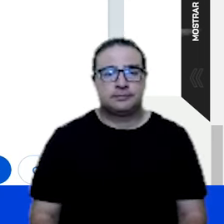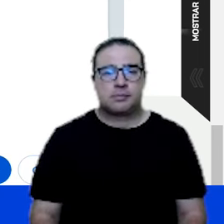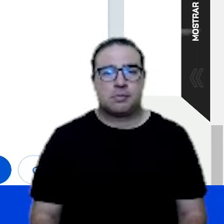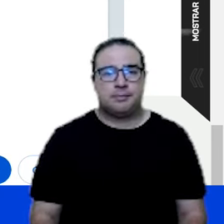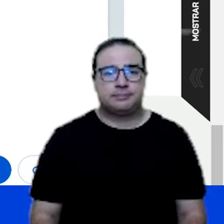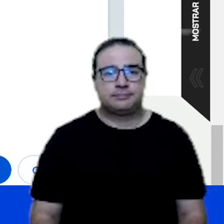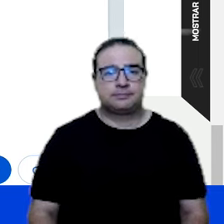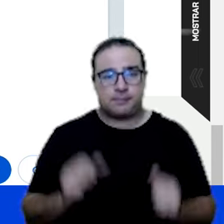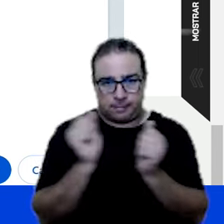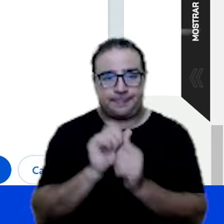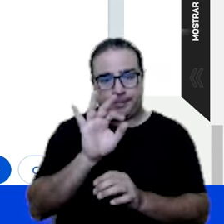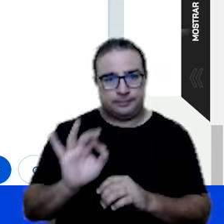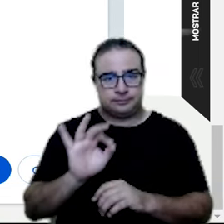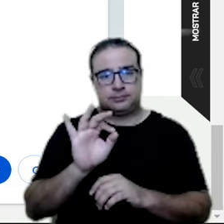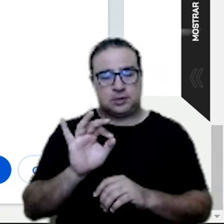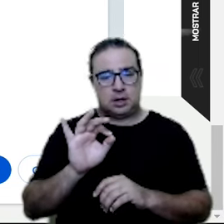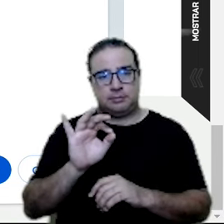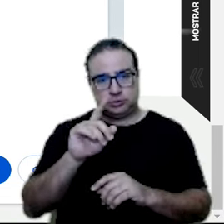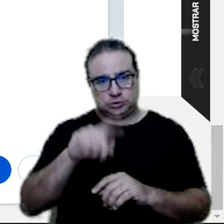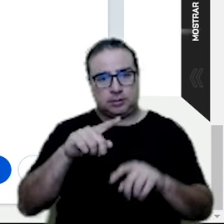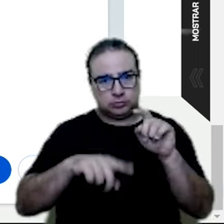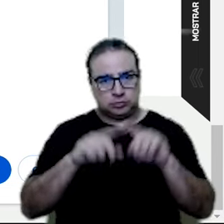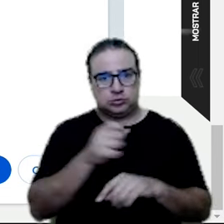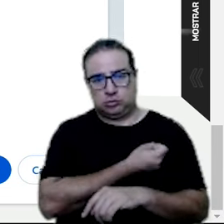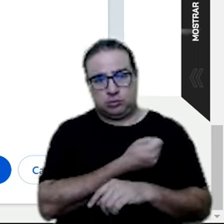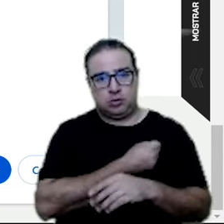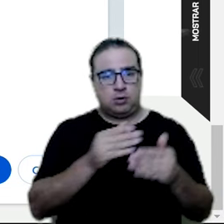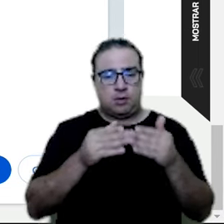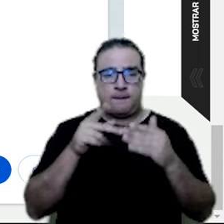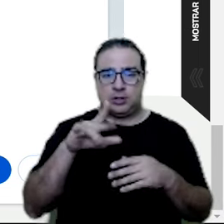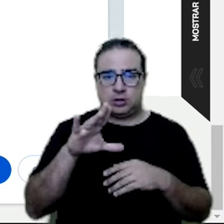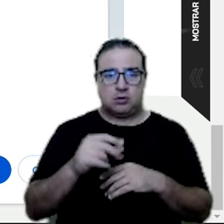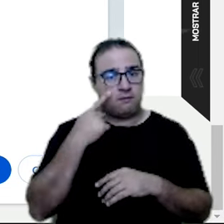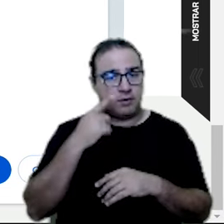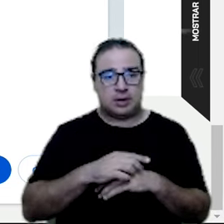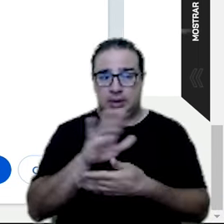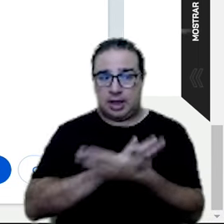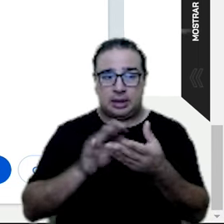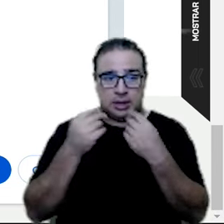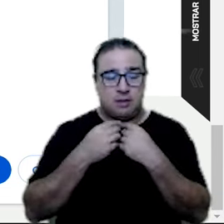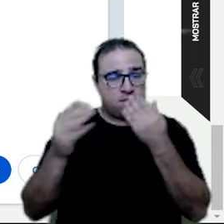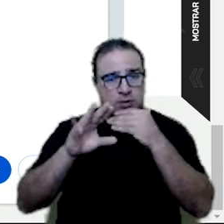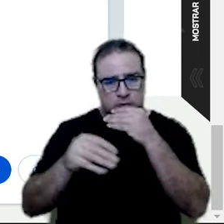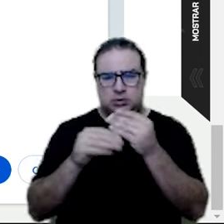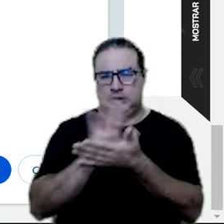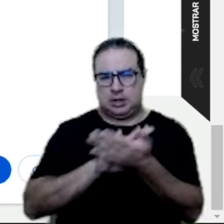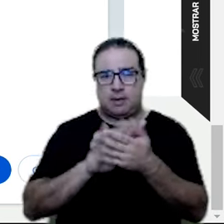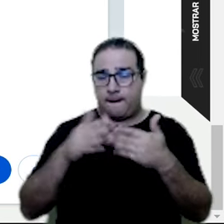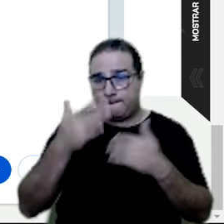produto tá em cima do produto e aqui o número do pedido repara que ele não trouxe mais nada informação